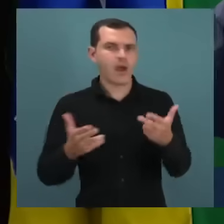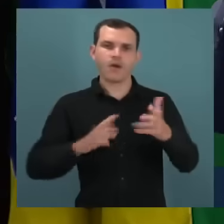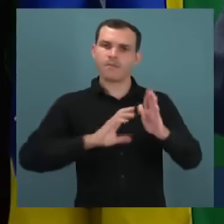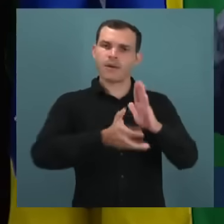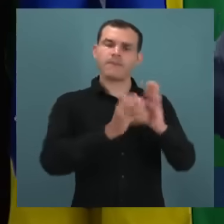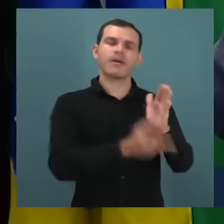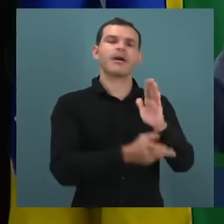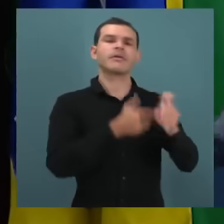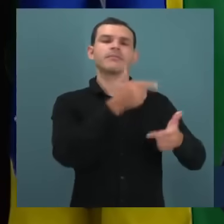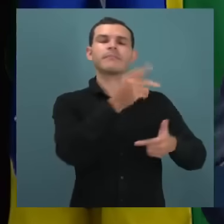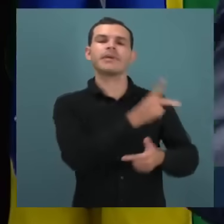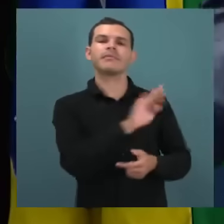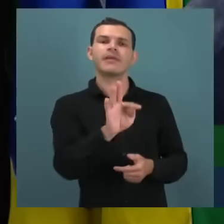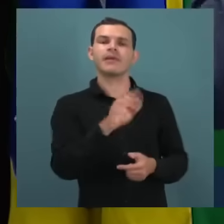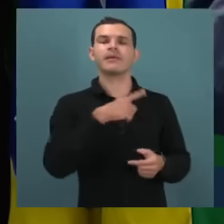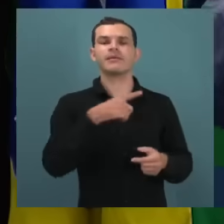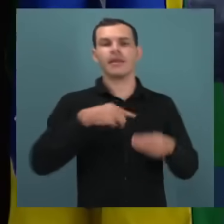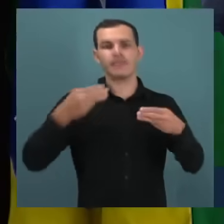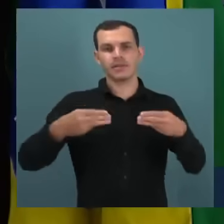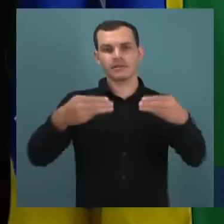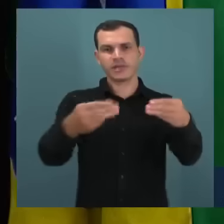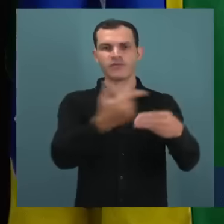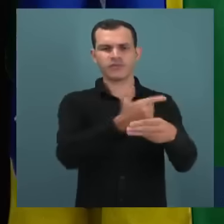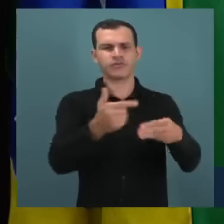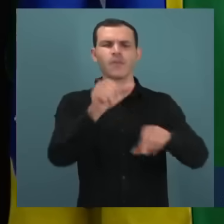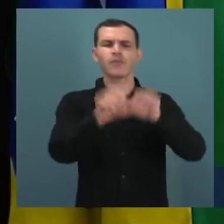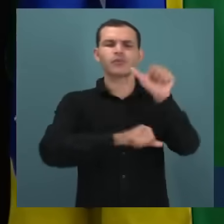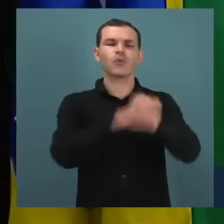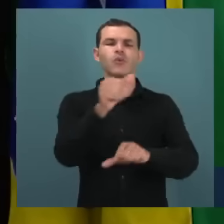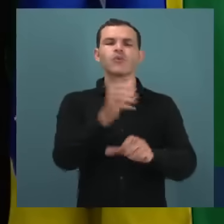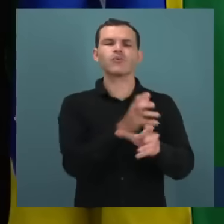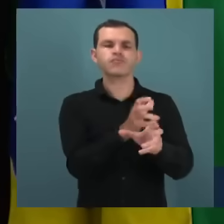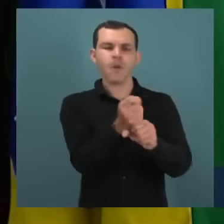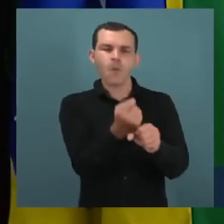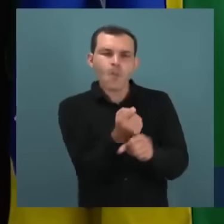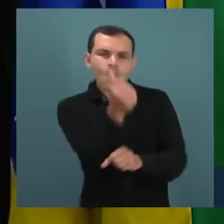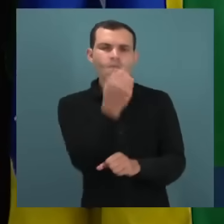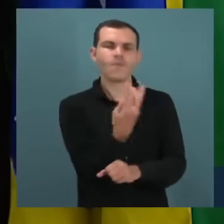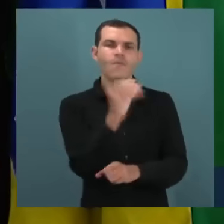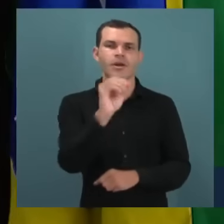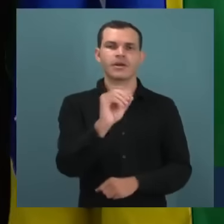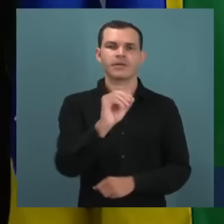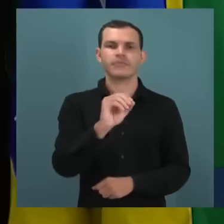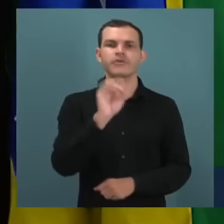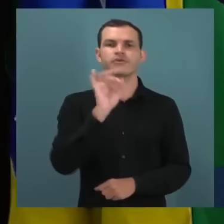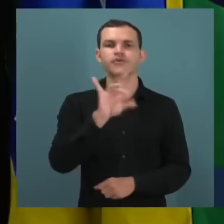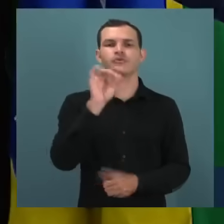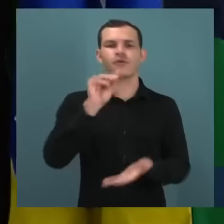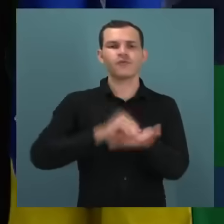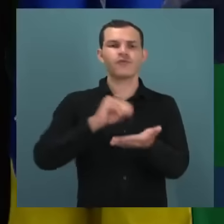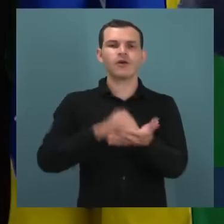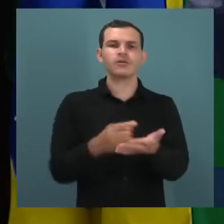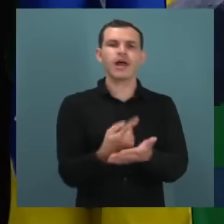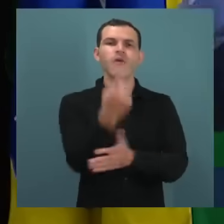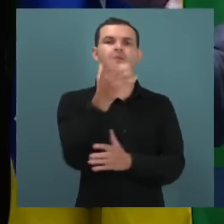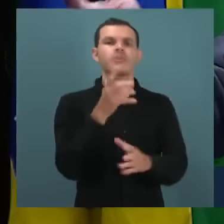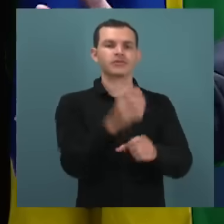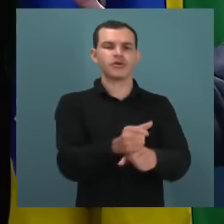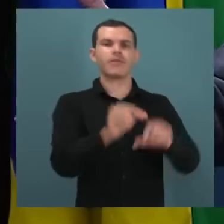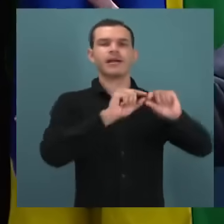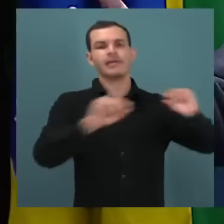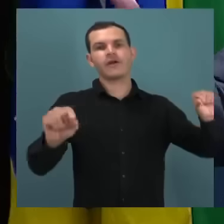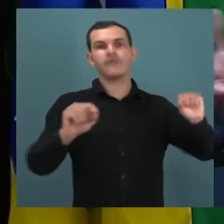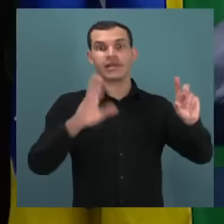transformou 23 ministérios em quase 40. Falta só um, para a gente ter a célebre frase, né? Só falta um para os 40, tem